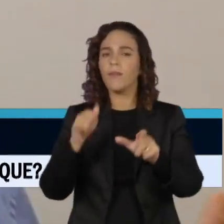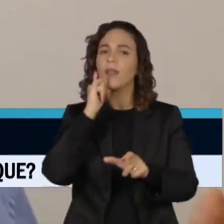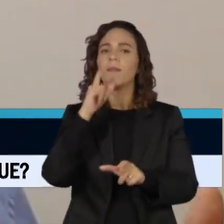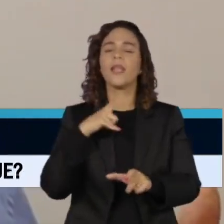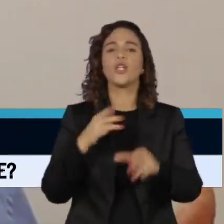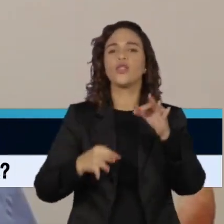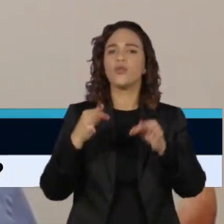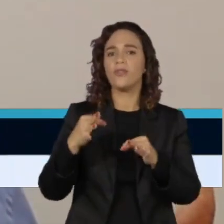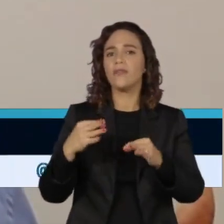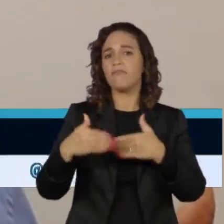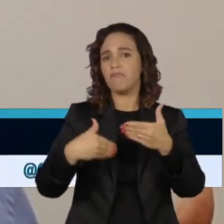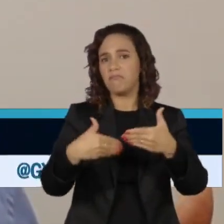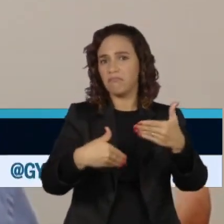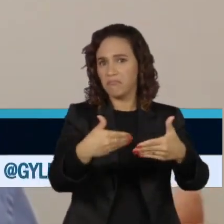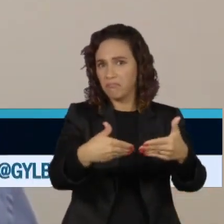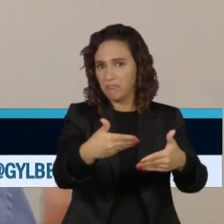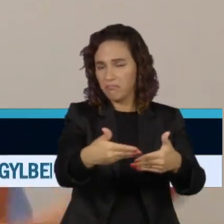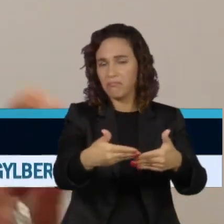na justiça,